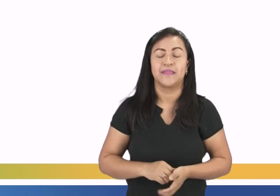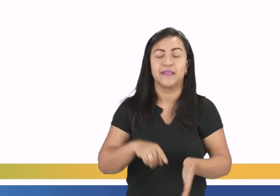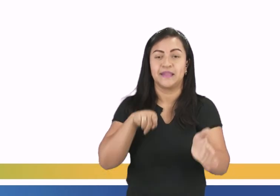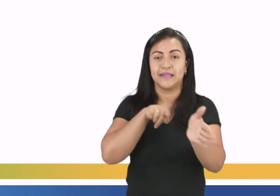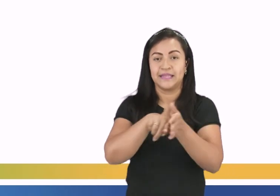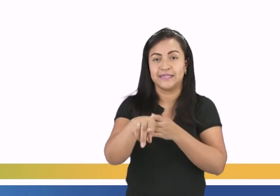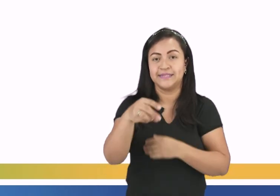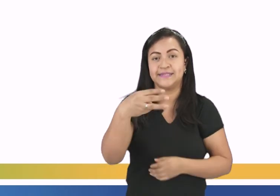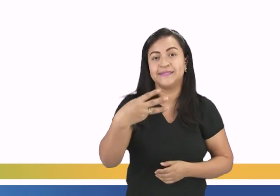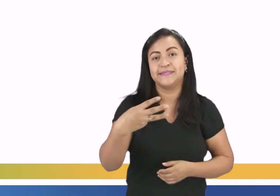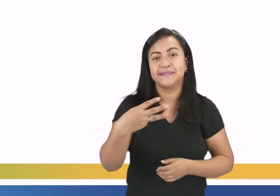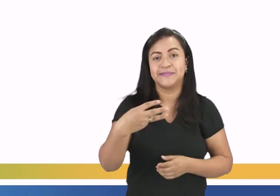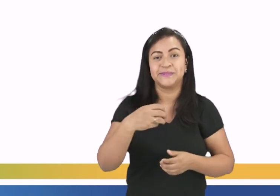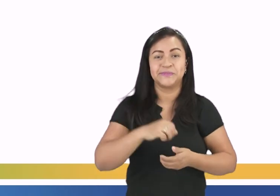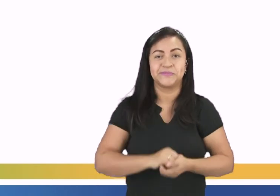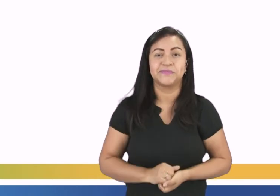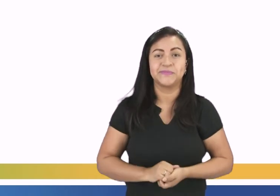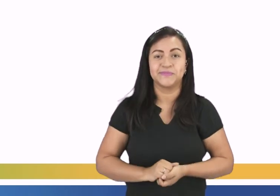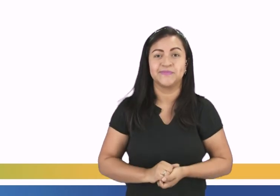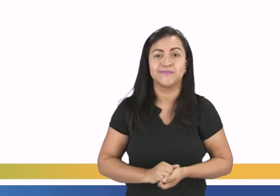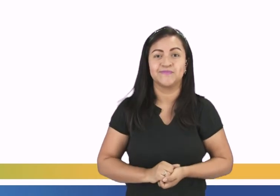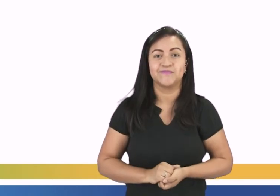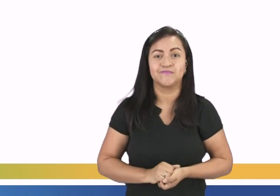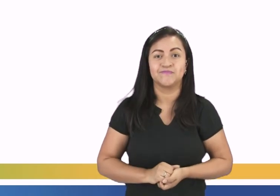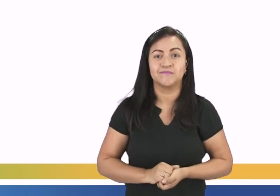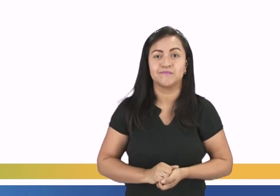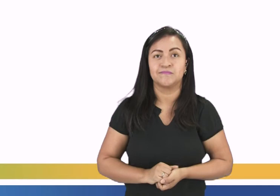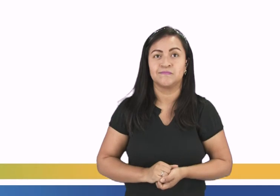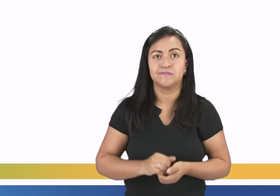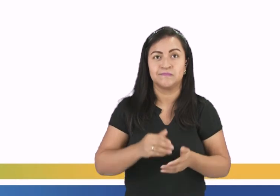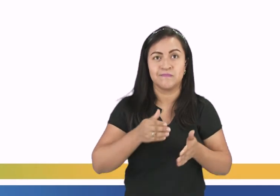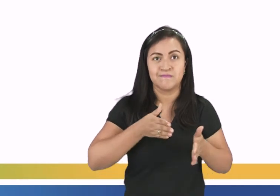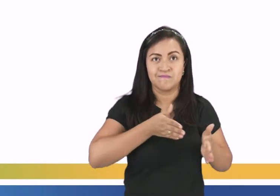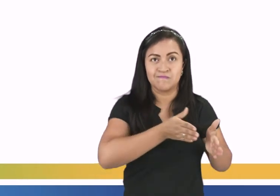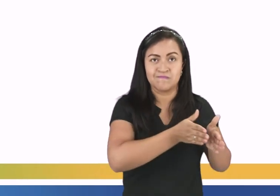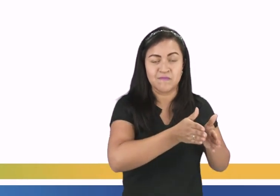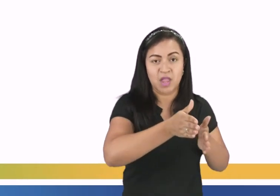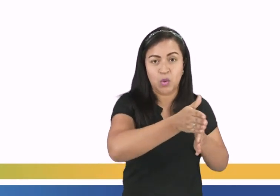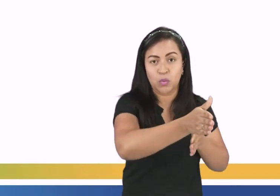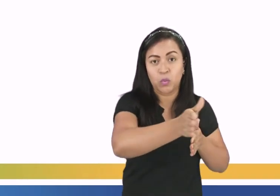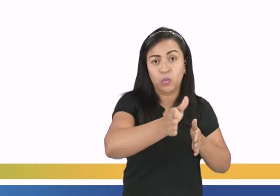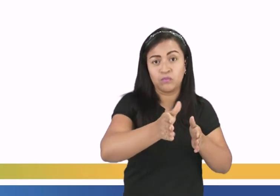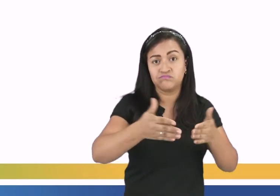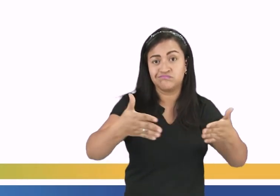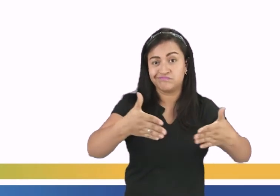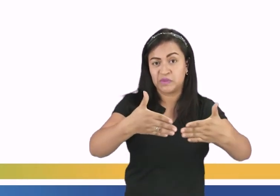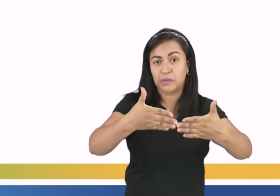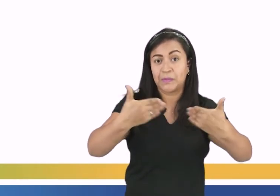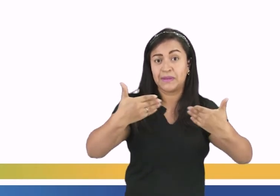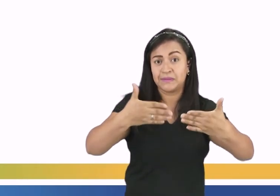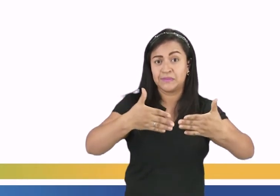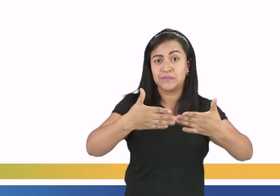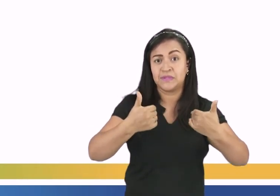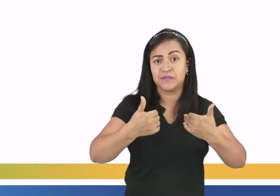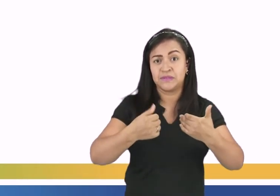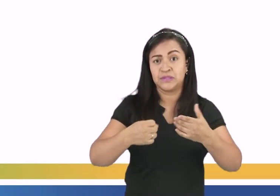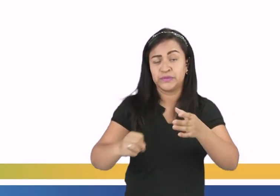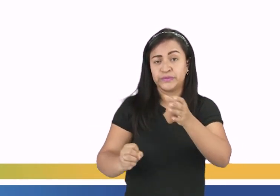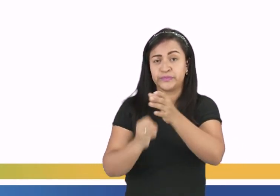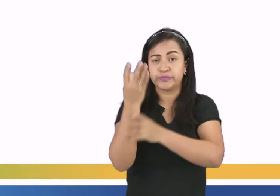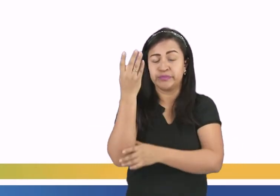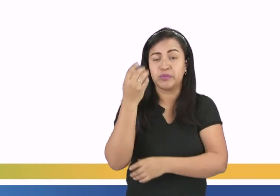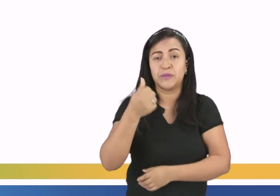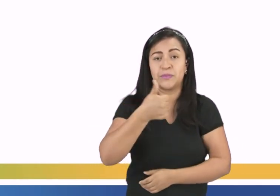Terceira questão. O Canal do Panamá foi construído em 1914 pelos Estados